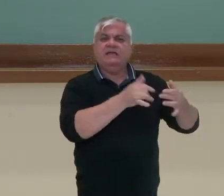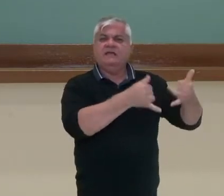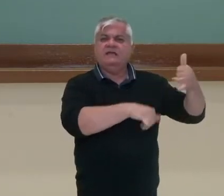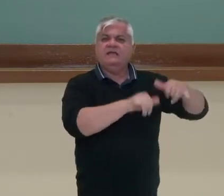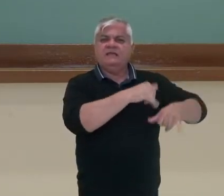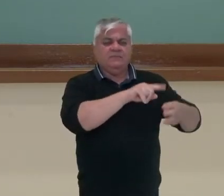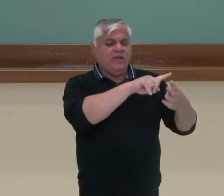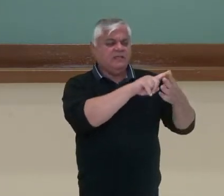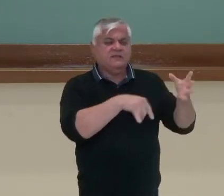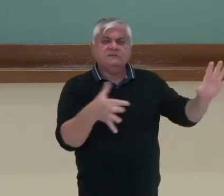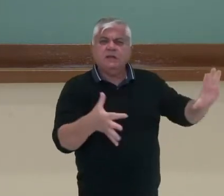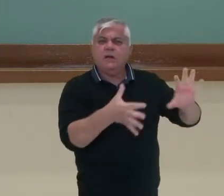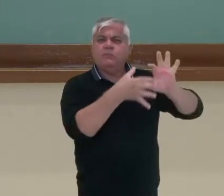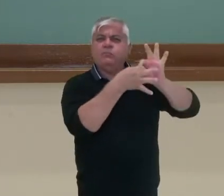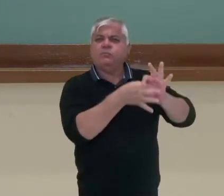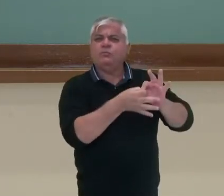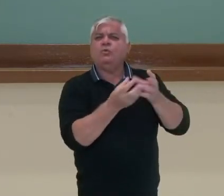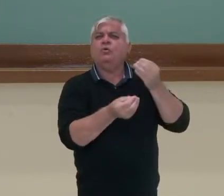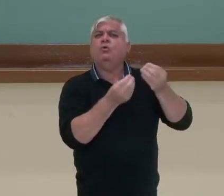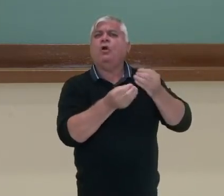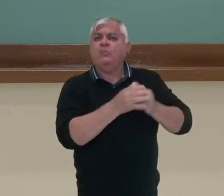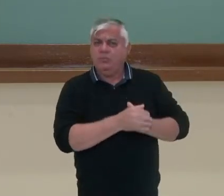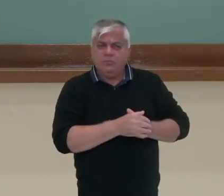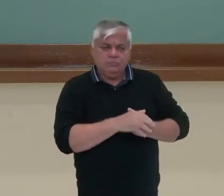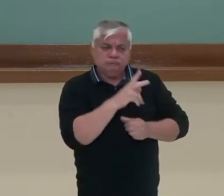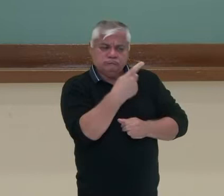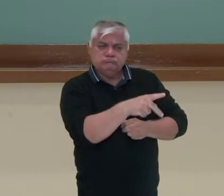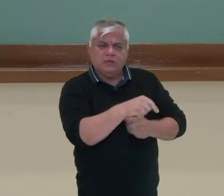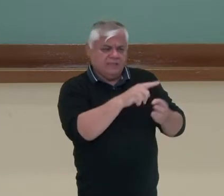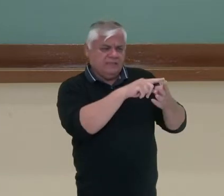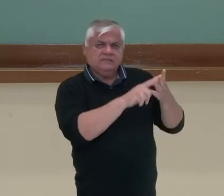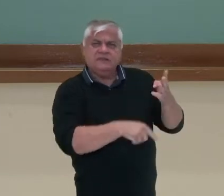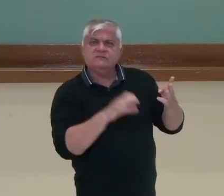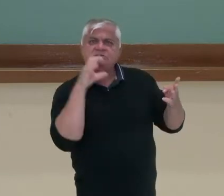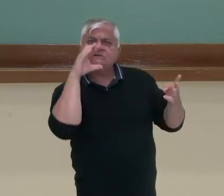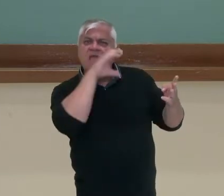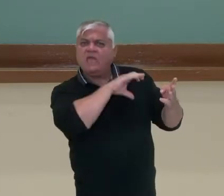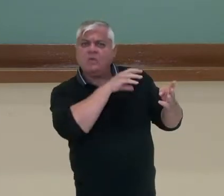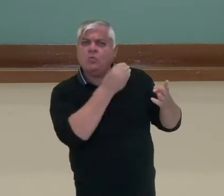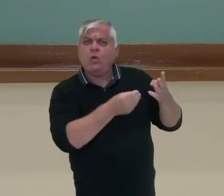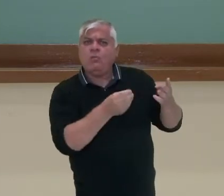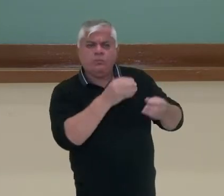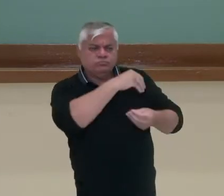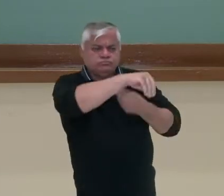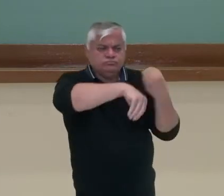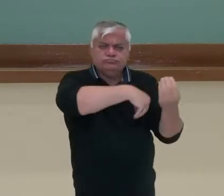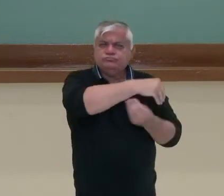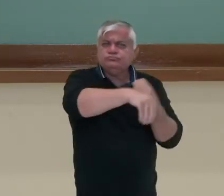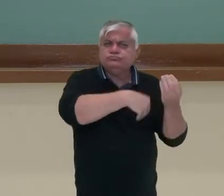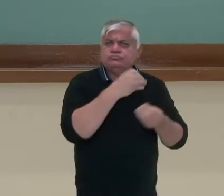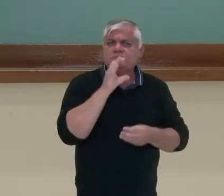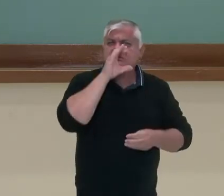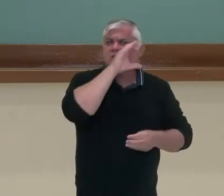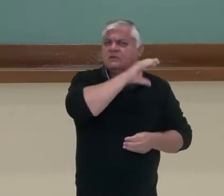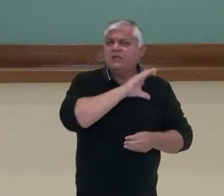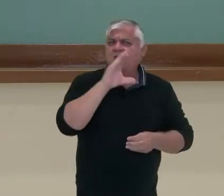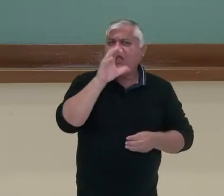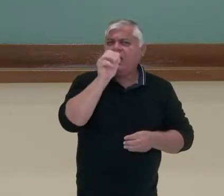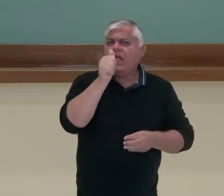outras formas também, com a geração, né, de calor, como que o calor está envolvido nesses processos.